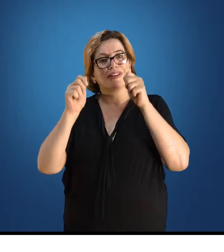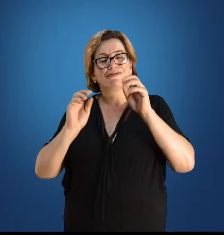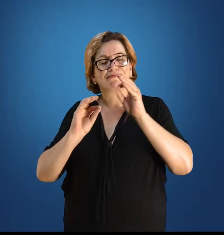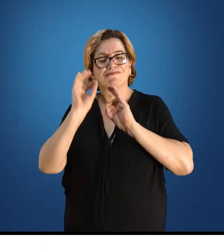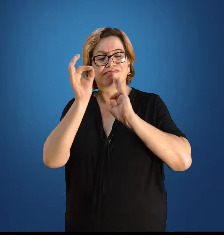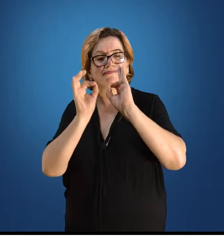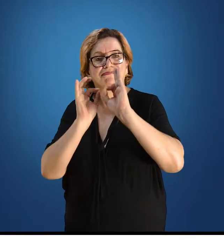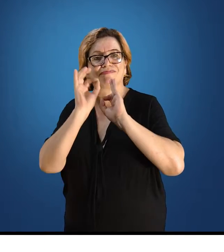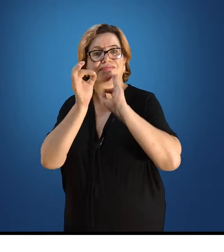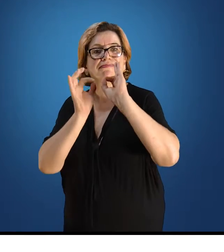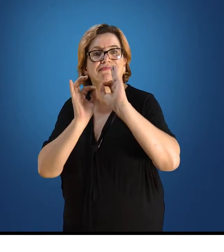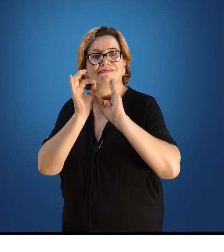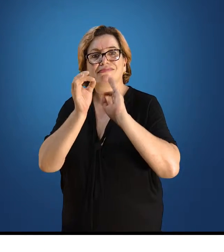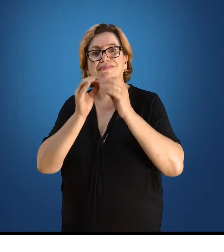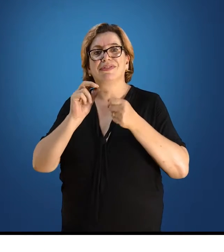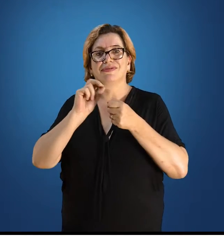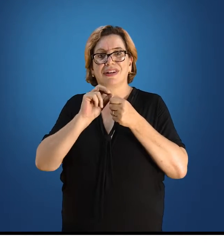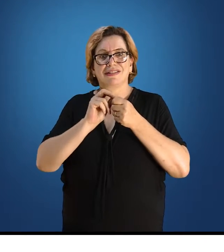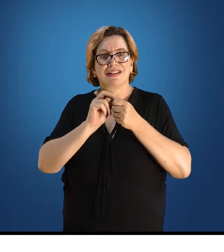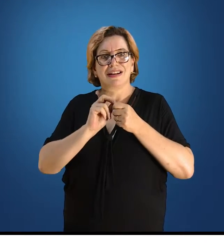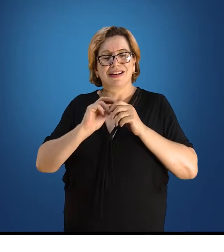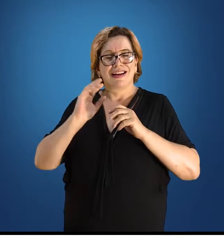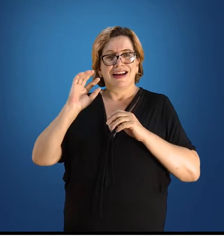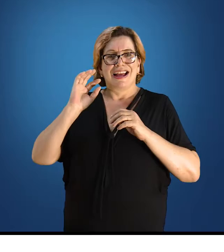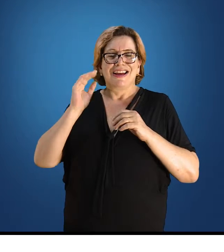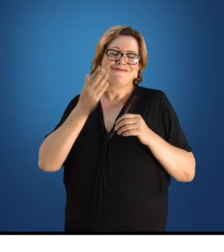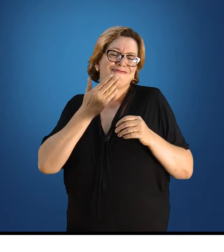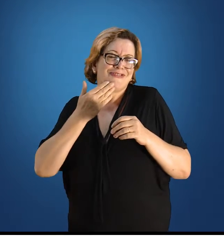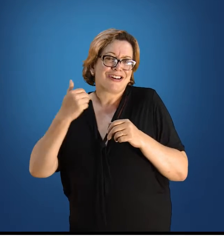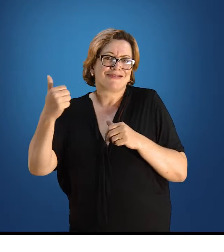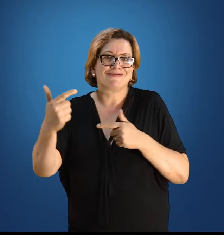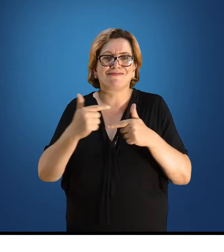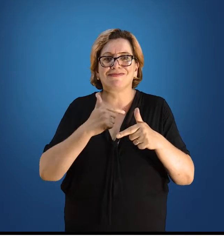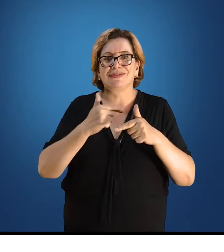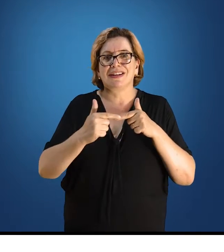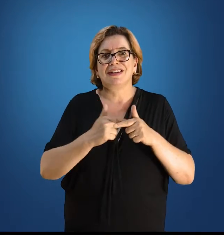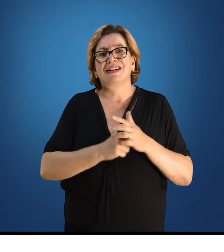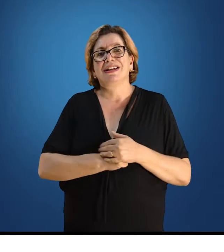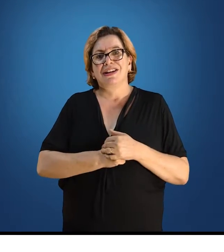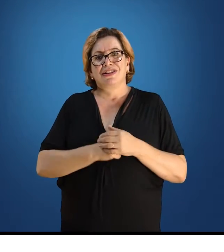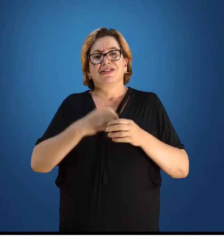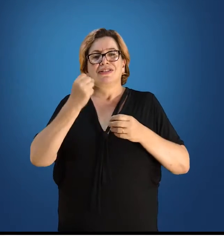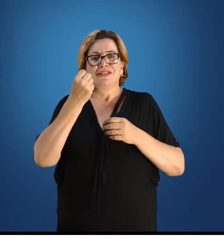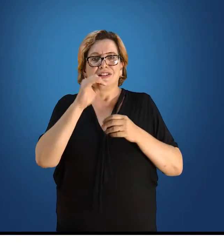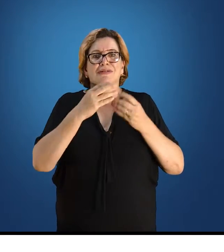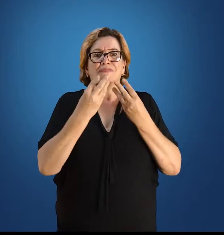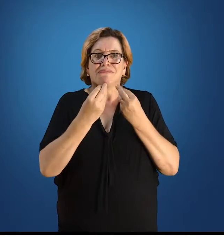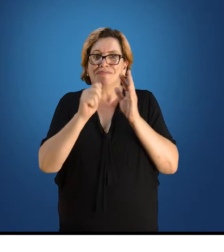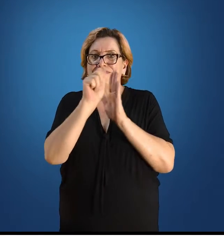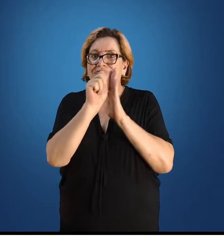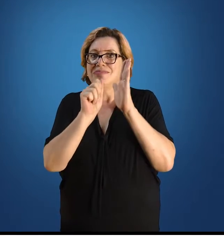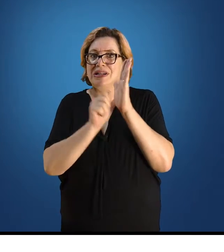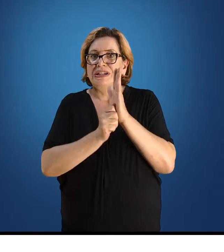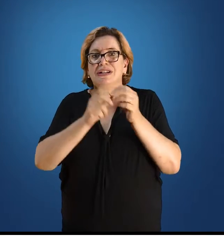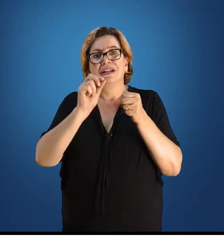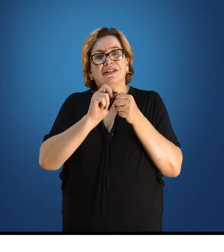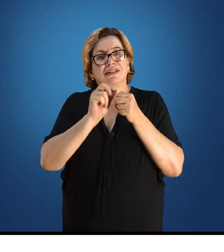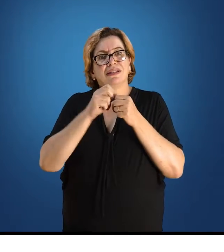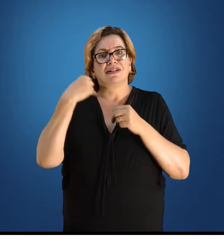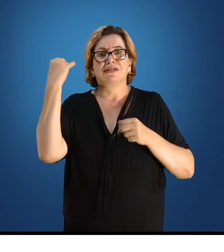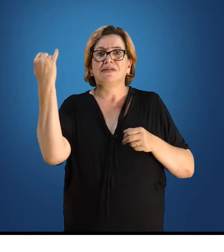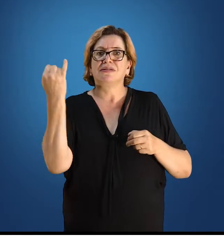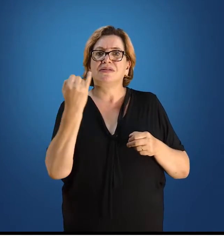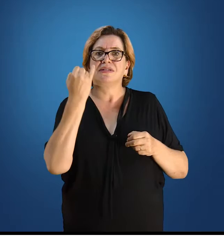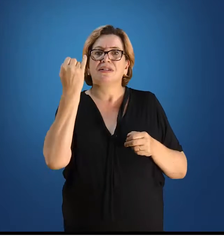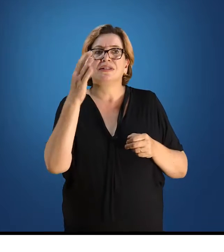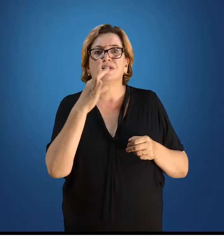você, economiza um monte de trabalho. Evidentemente não compensa para um artigo só, mas se você for escrever vários artigos, né, como